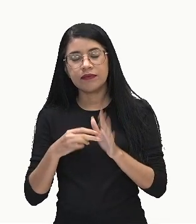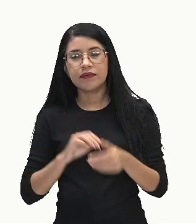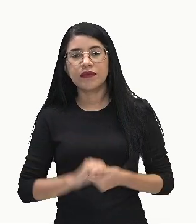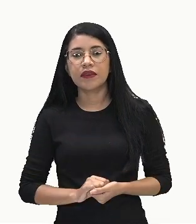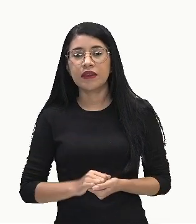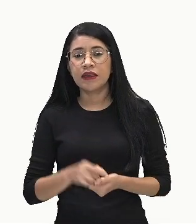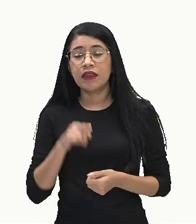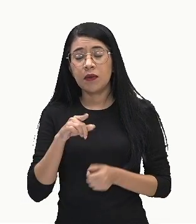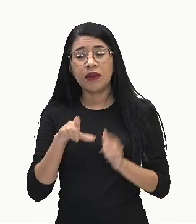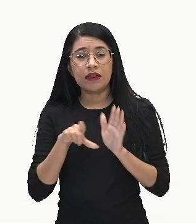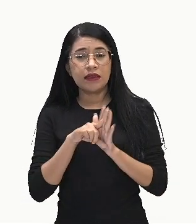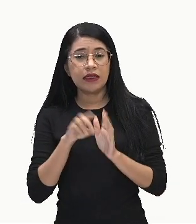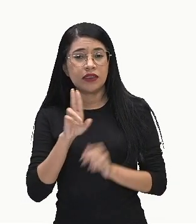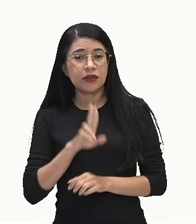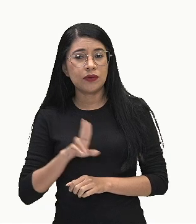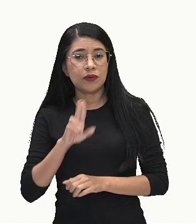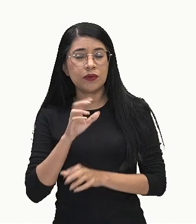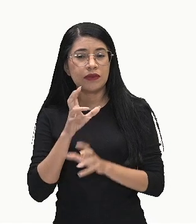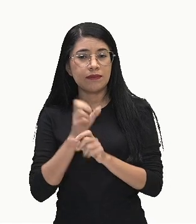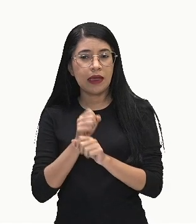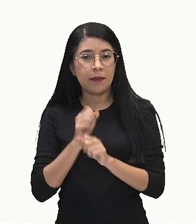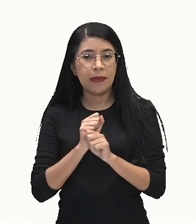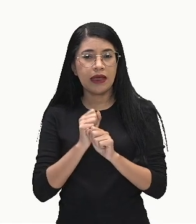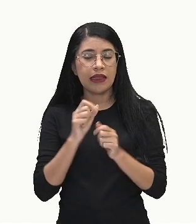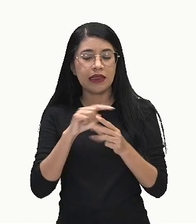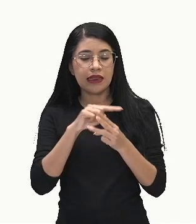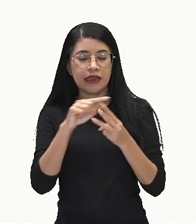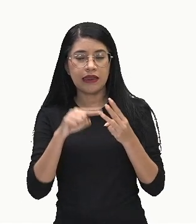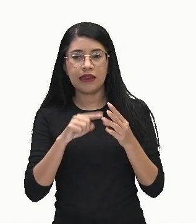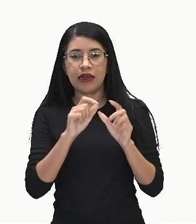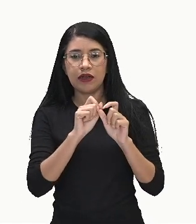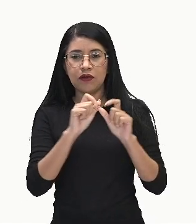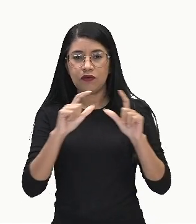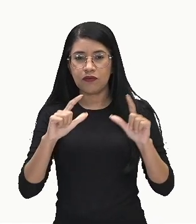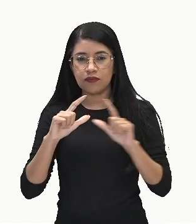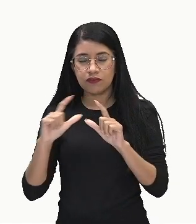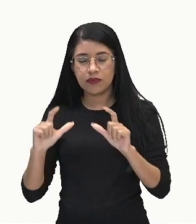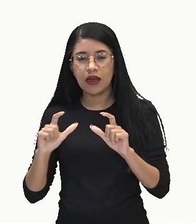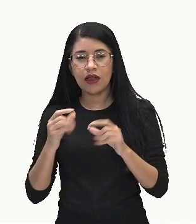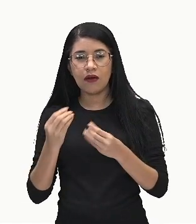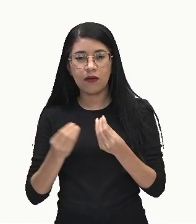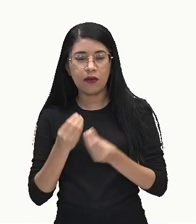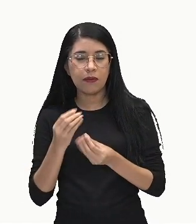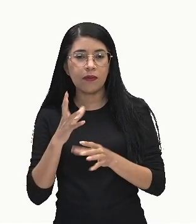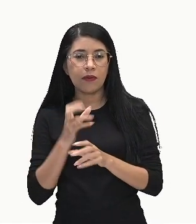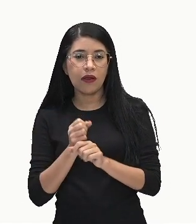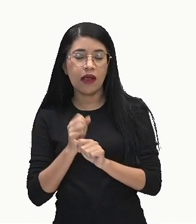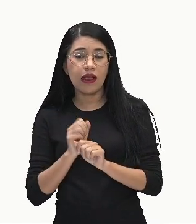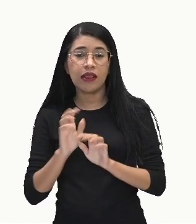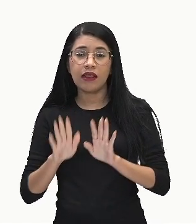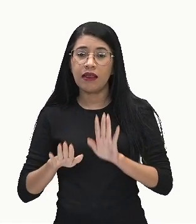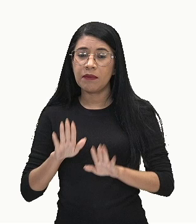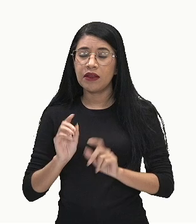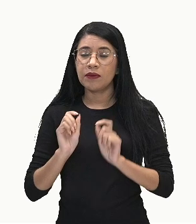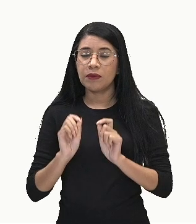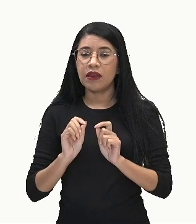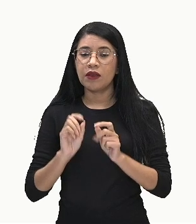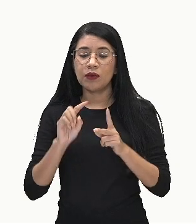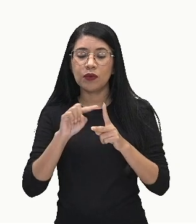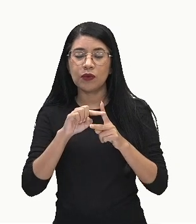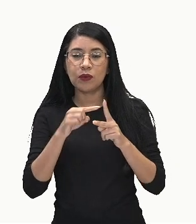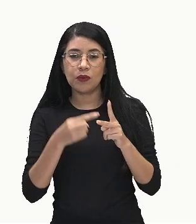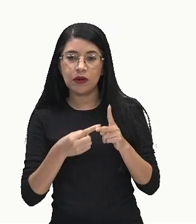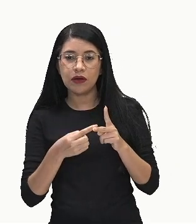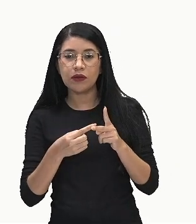usaremos uma das três fórmulas a seguir, dependendo de qual ângulo for dado